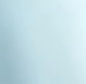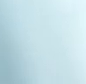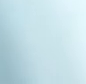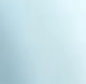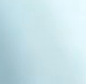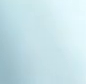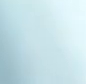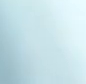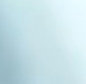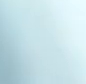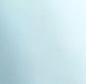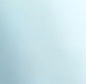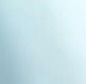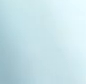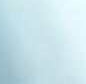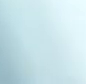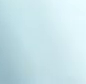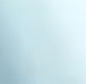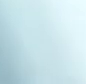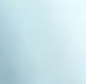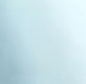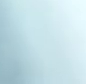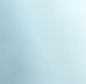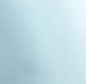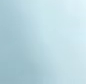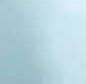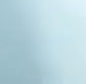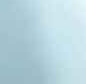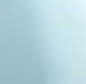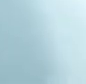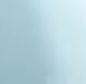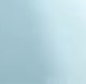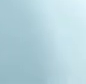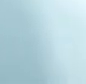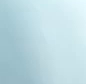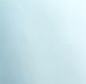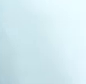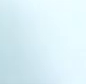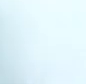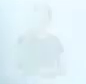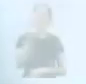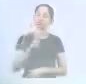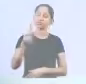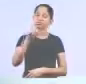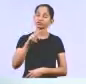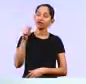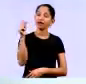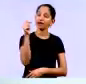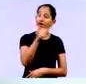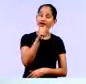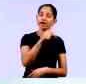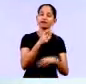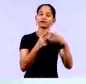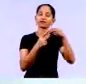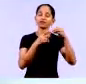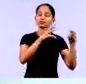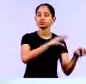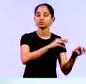lá, quantidade a produzir, quantidade total a produzir. Este quantitativo você vai utilizar para as informações